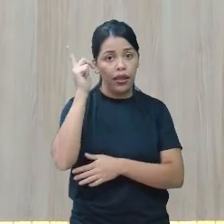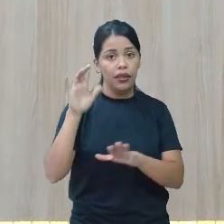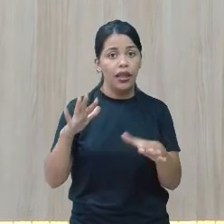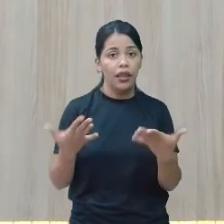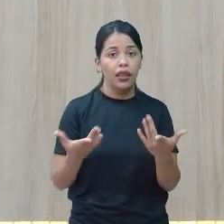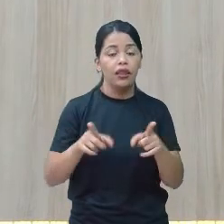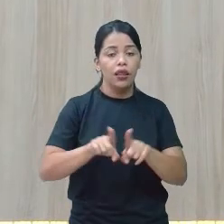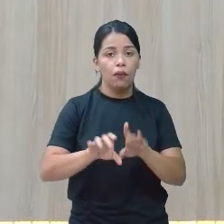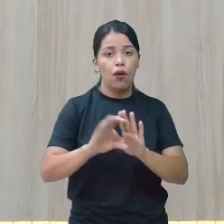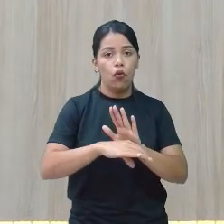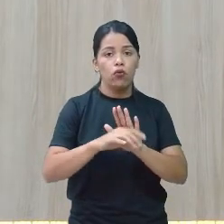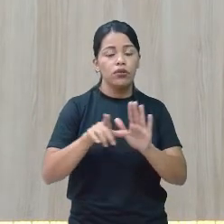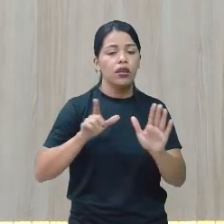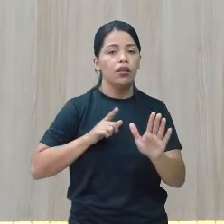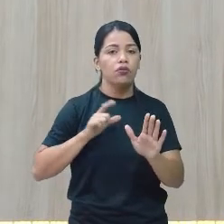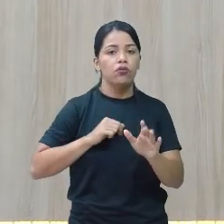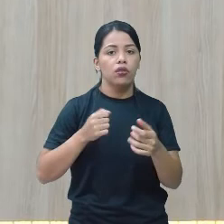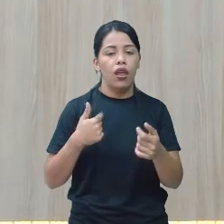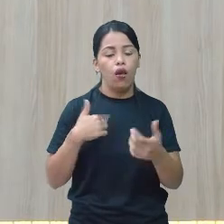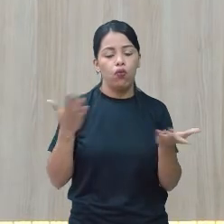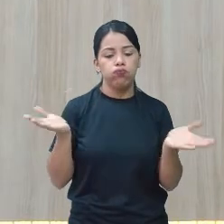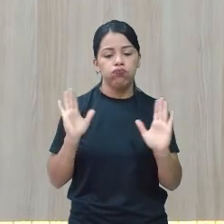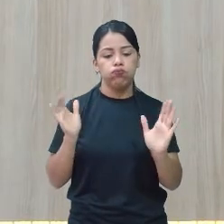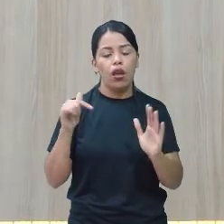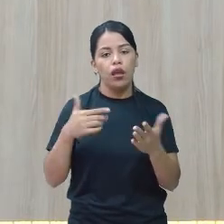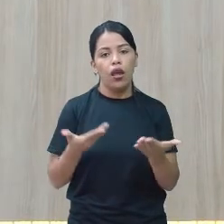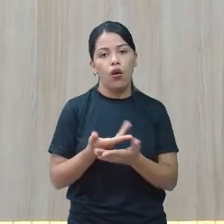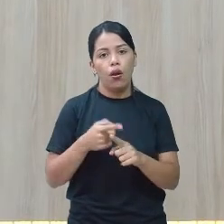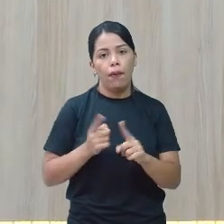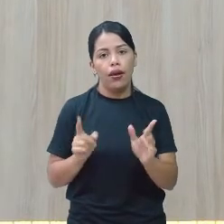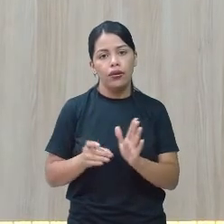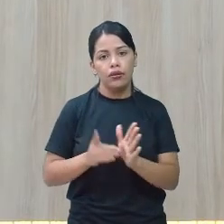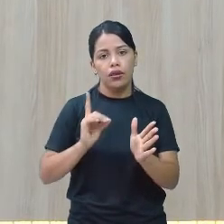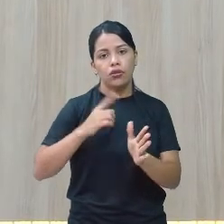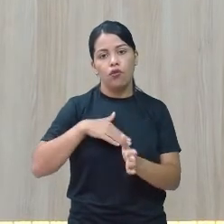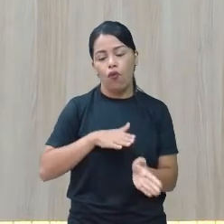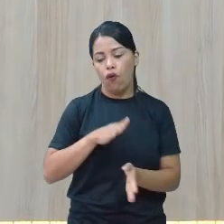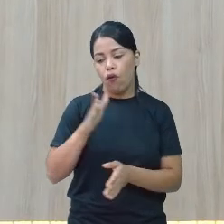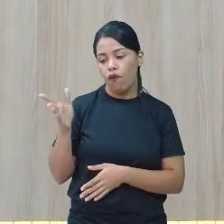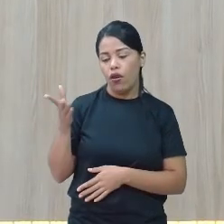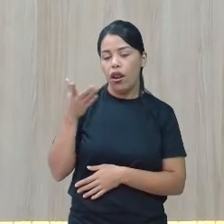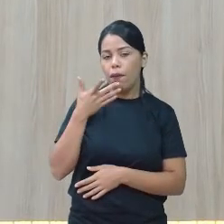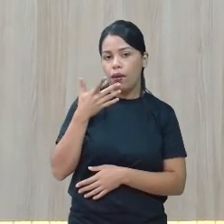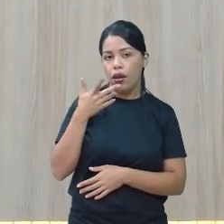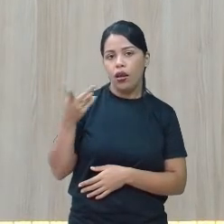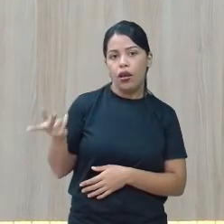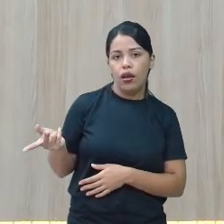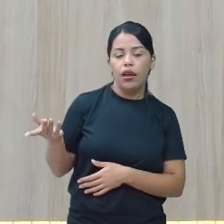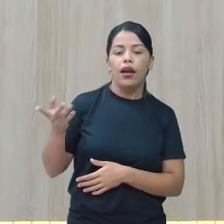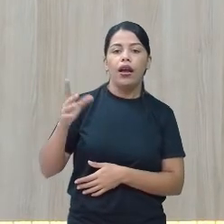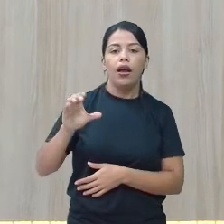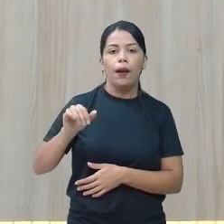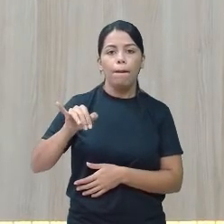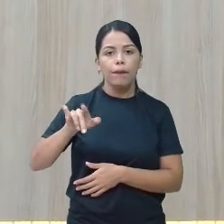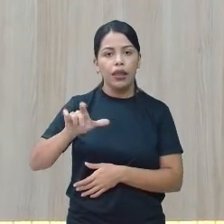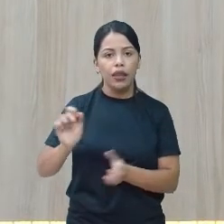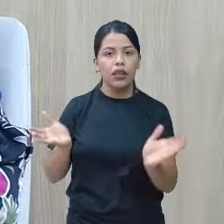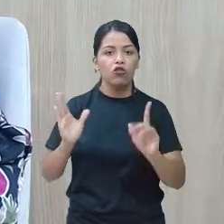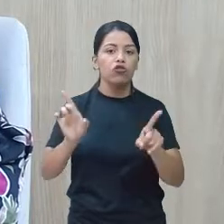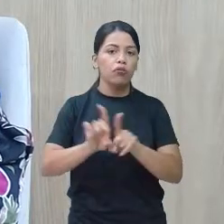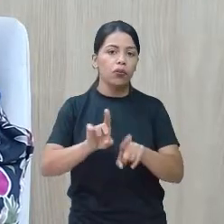que vem, tá certo? Eu me despeço por aqui, mas antes eu vou pular para a Camille, para que ela se despeça também de vocês, tá